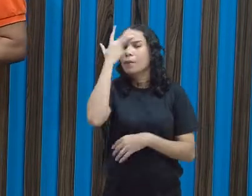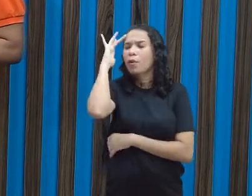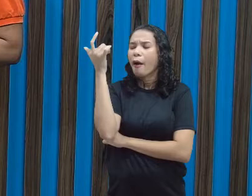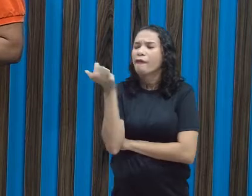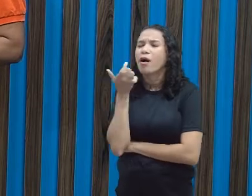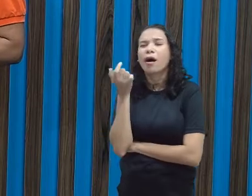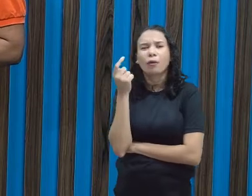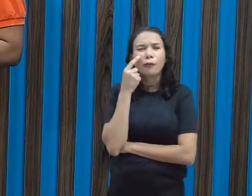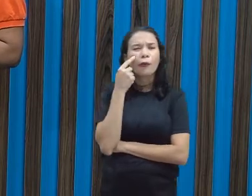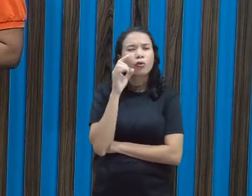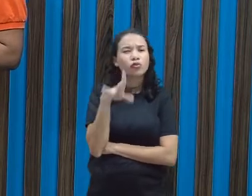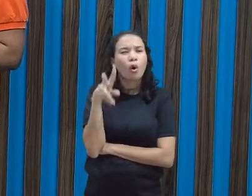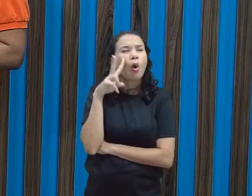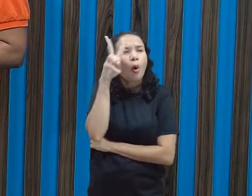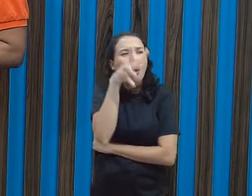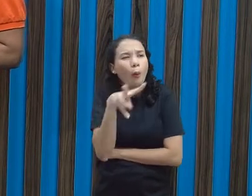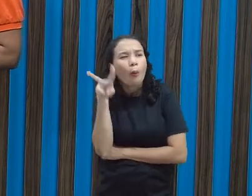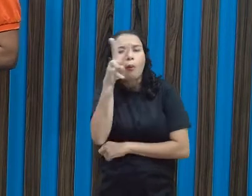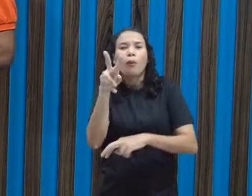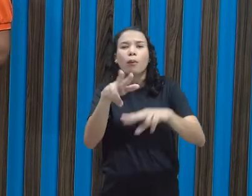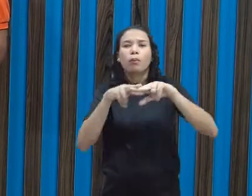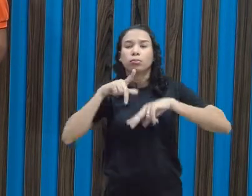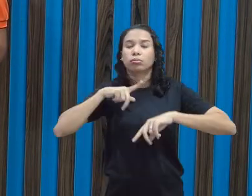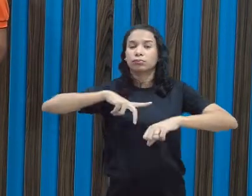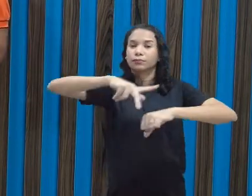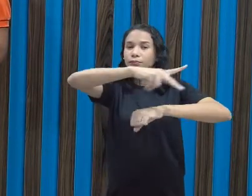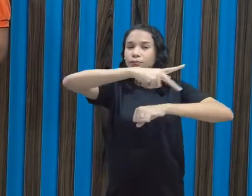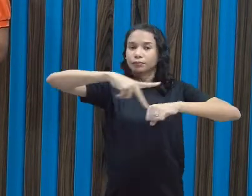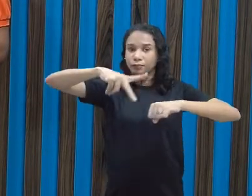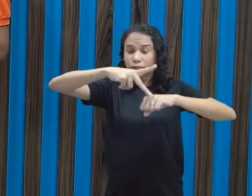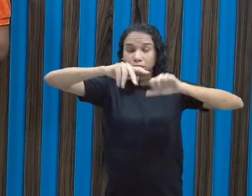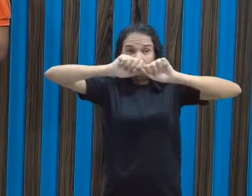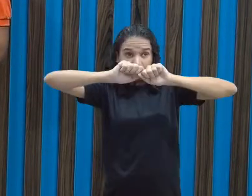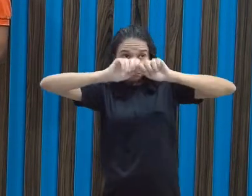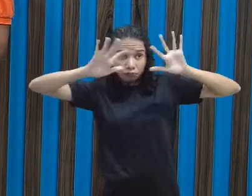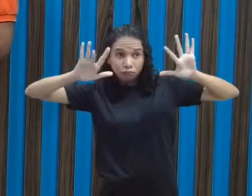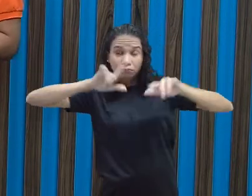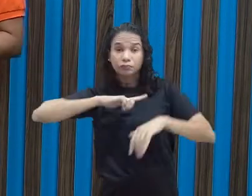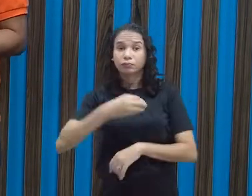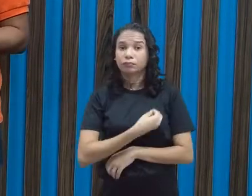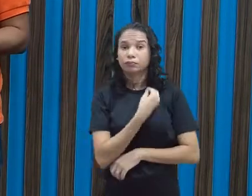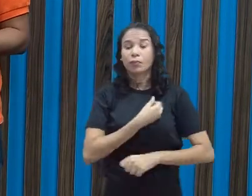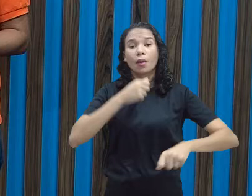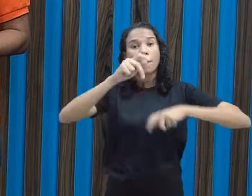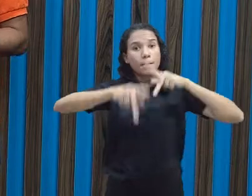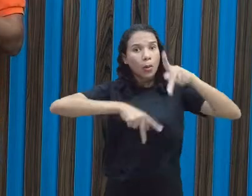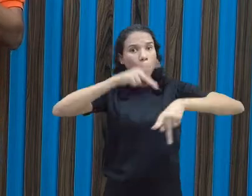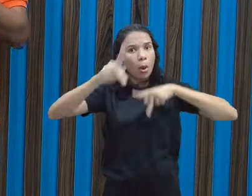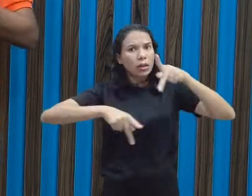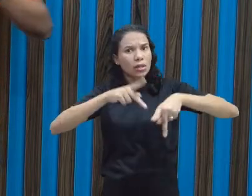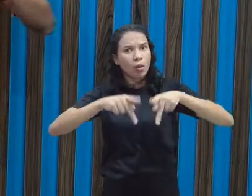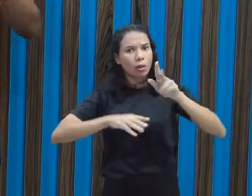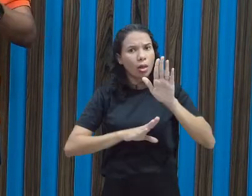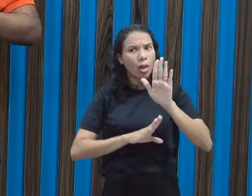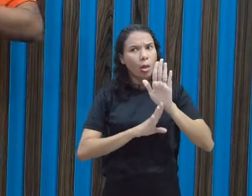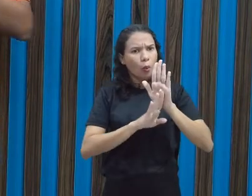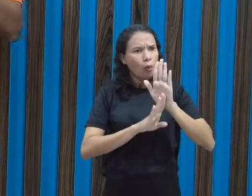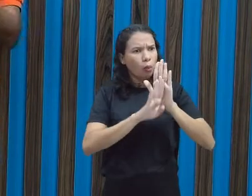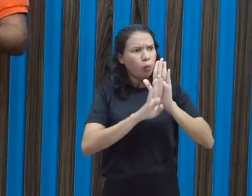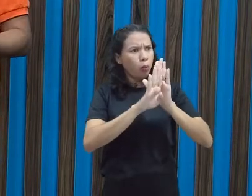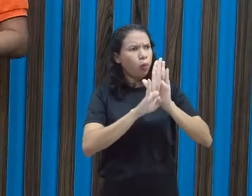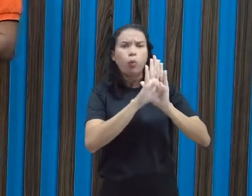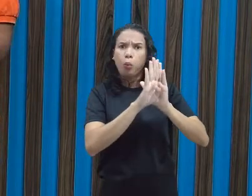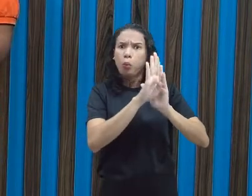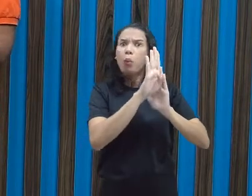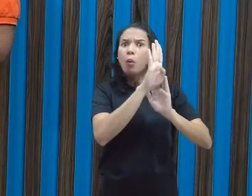dizem? Né? Então, a gente tem alguns países que nitidamente estão com a população em ascendência, que estão crescendo, estão